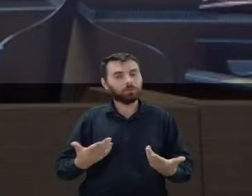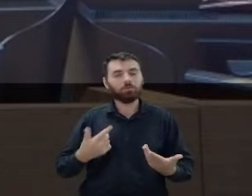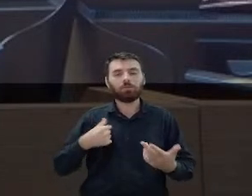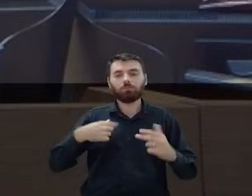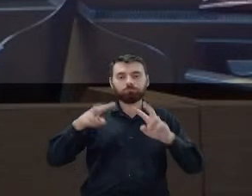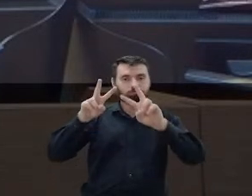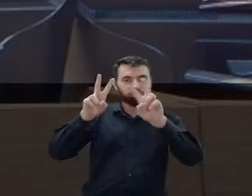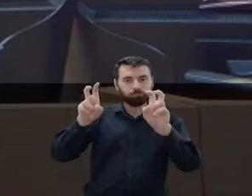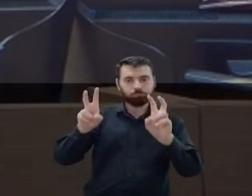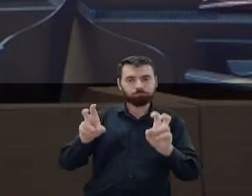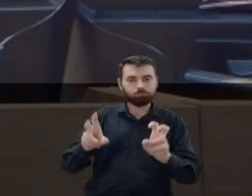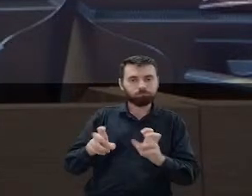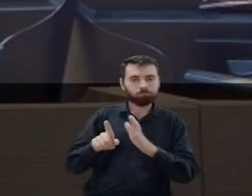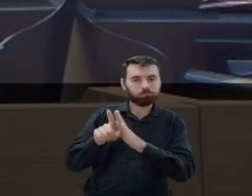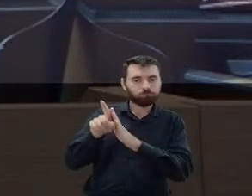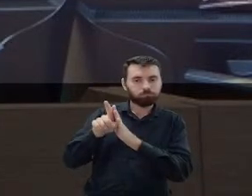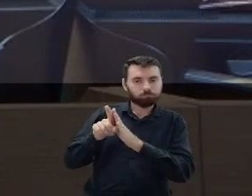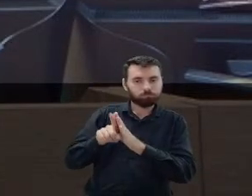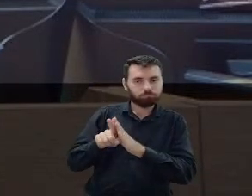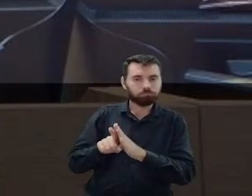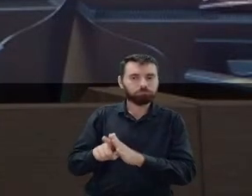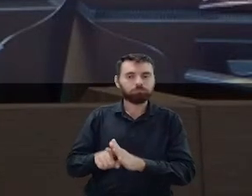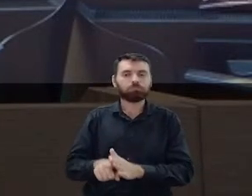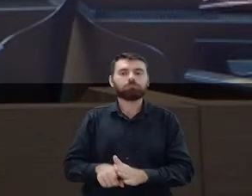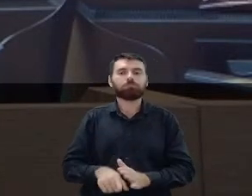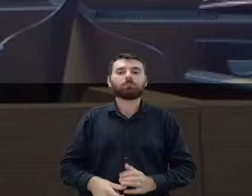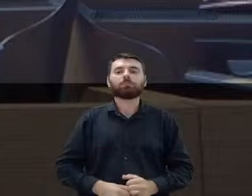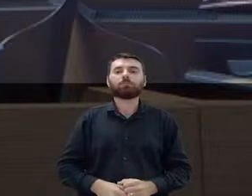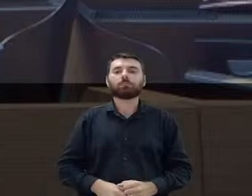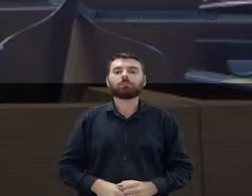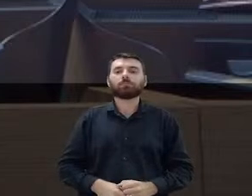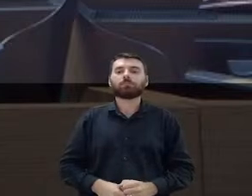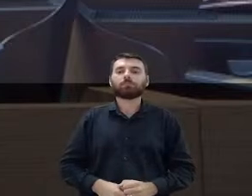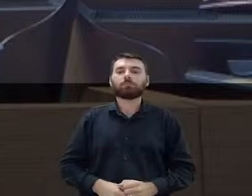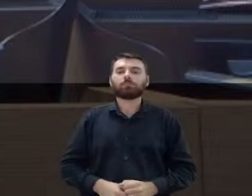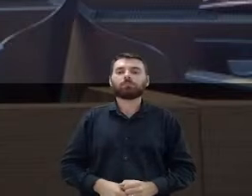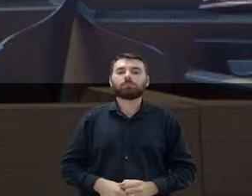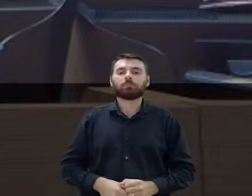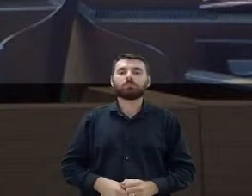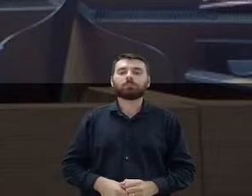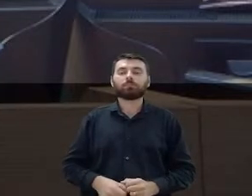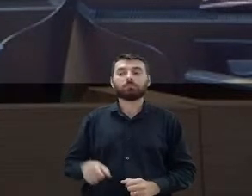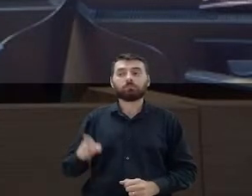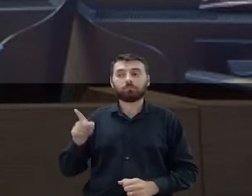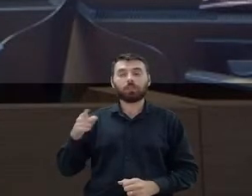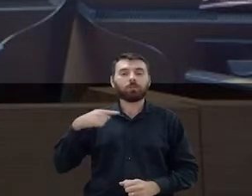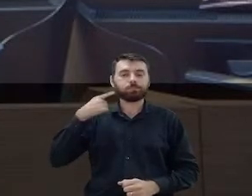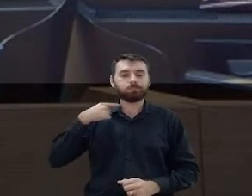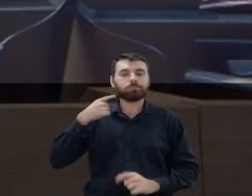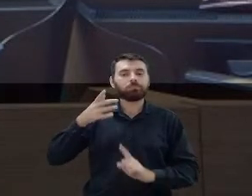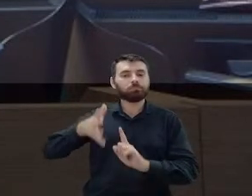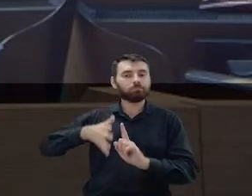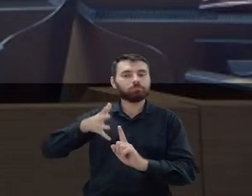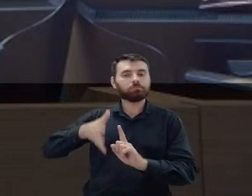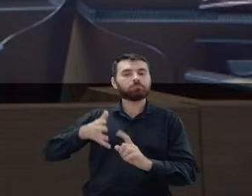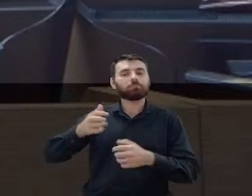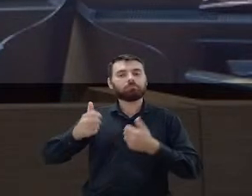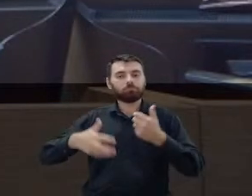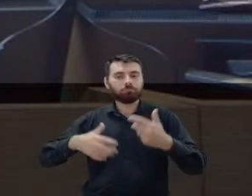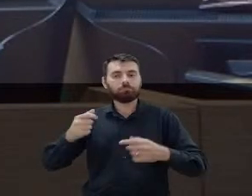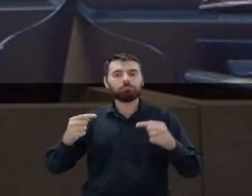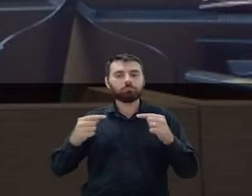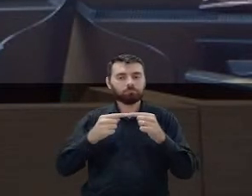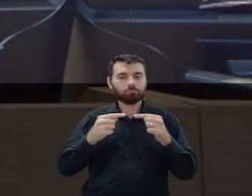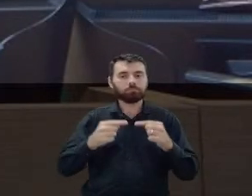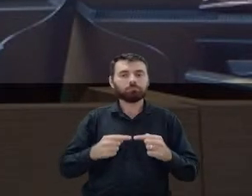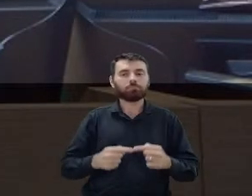tópicos abordados no agravo de petição e que foi objeto de sustentação oral pelo nobre advogado. Vou aqui pela